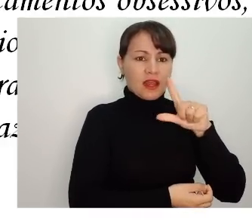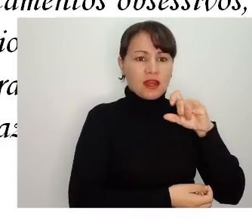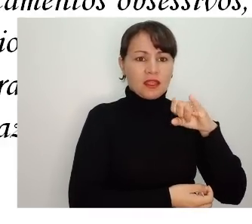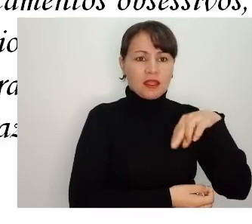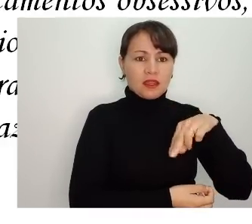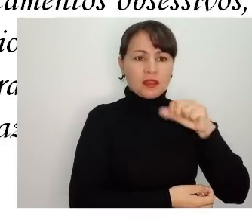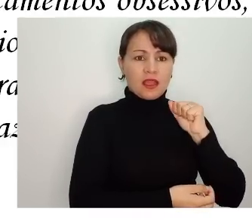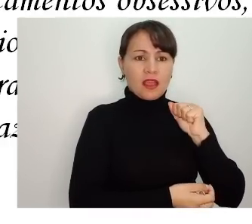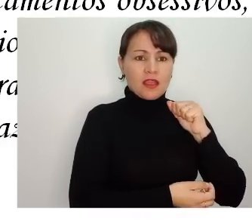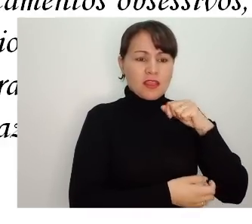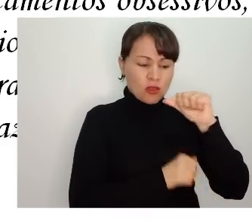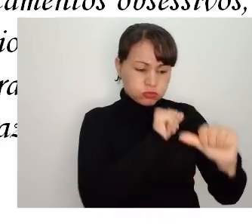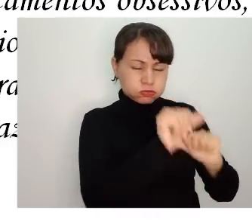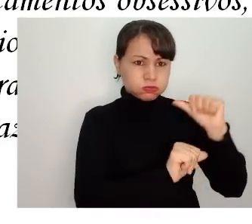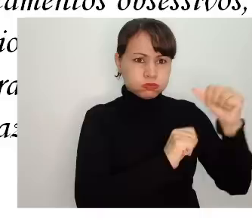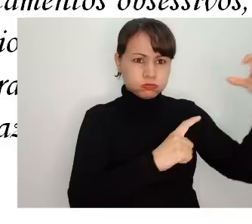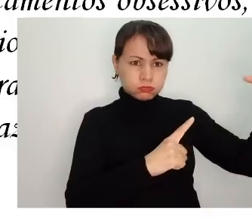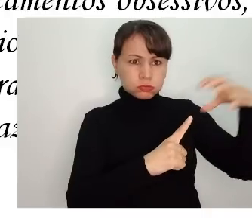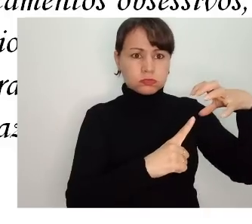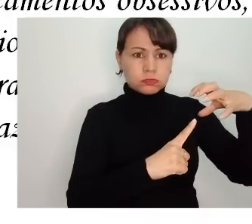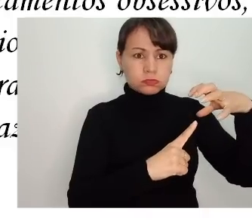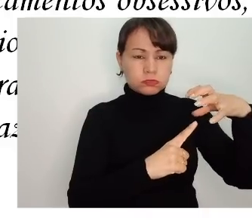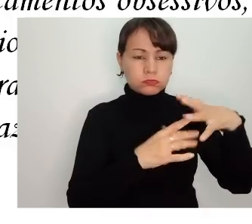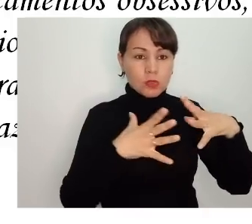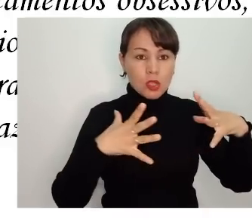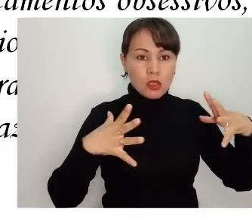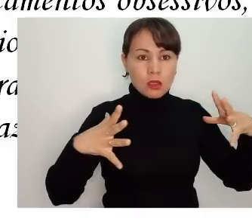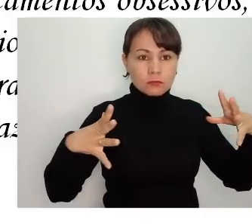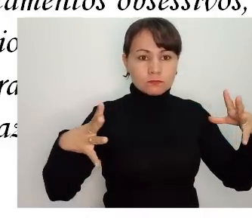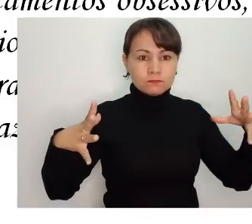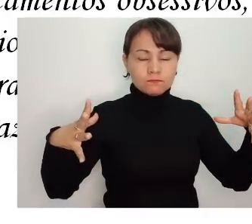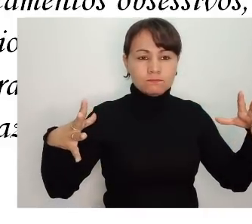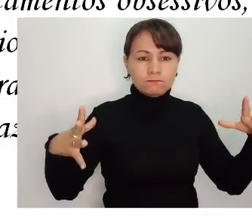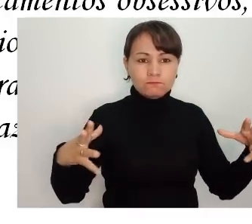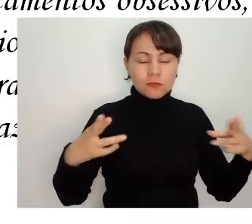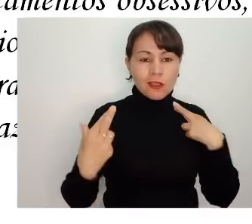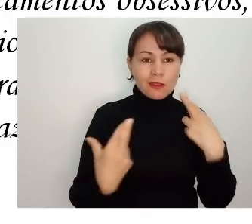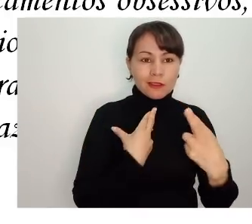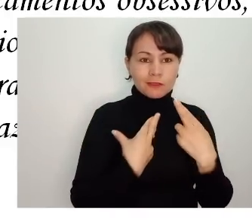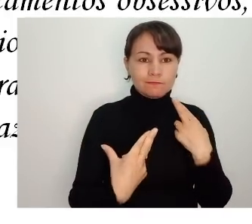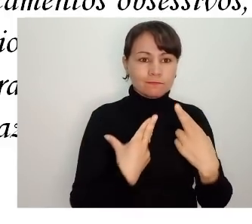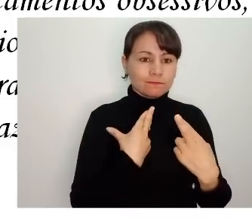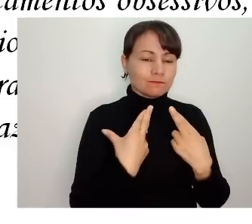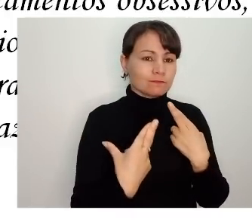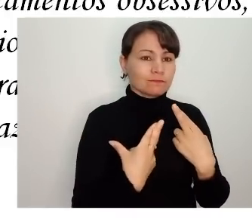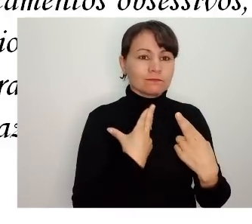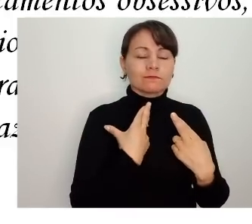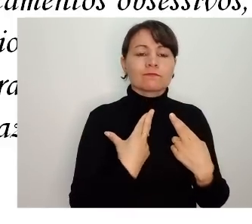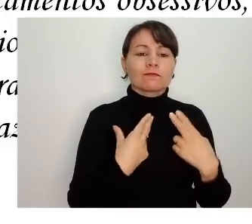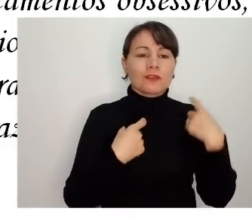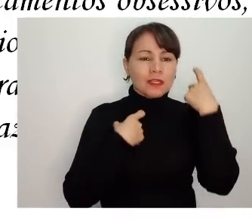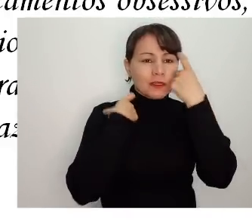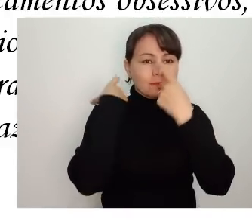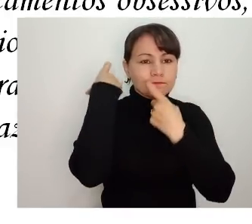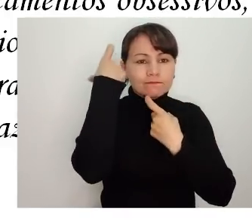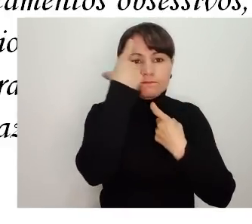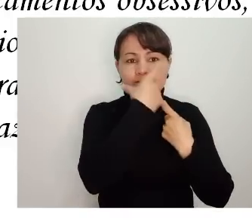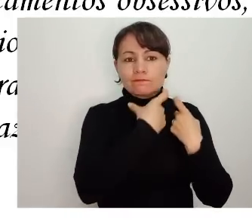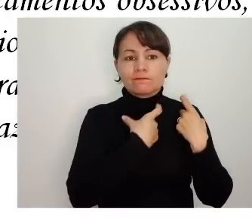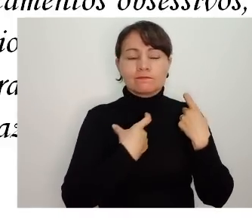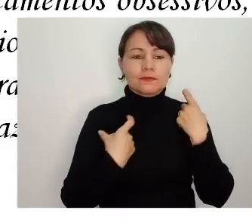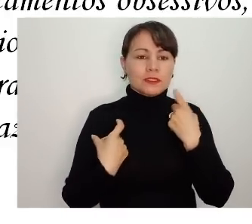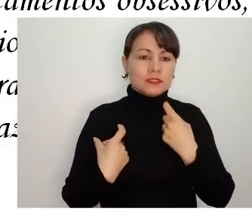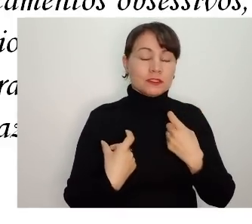essa alteração, ela trouxe um impacto muito grande em relação à